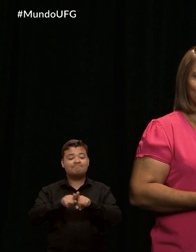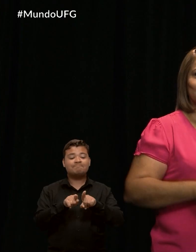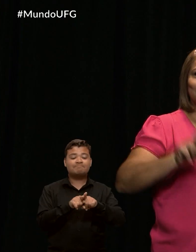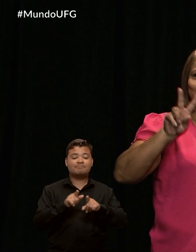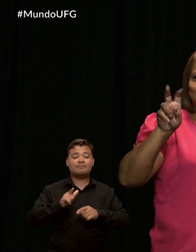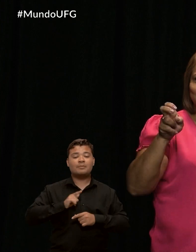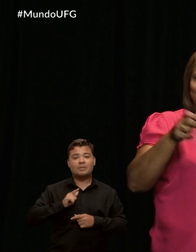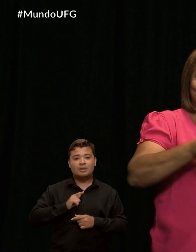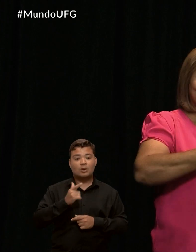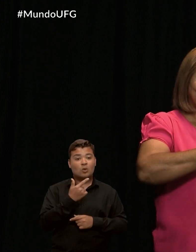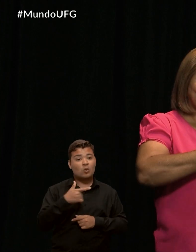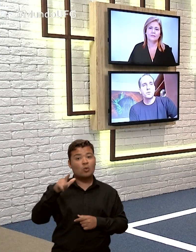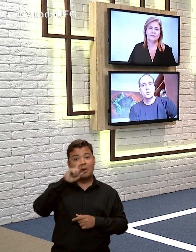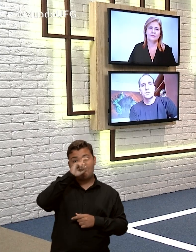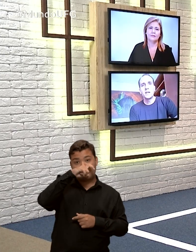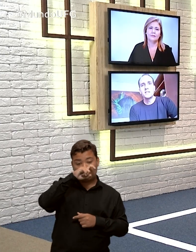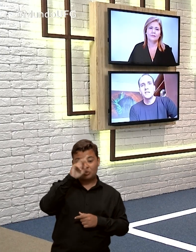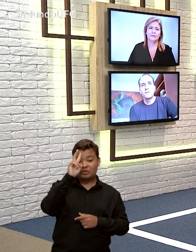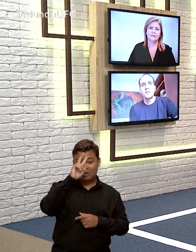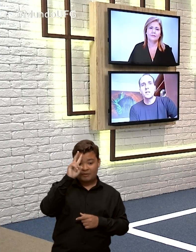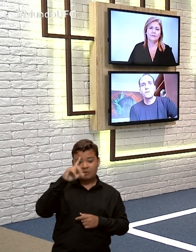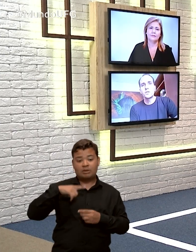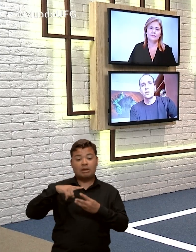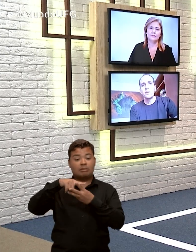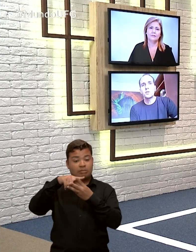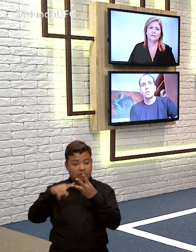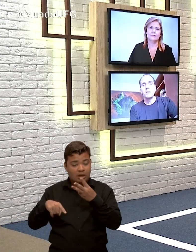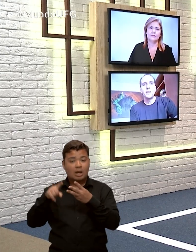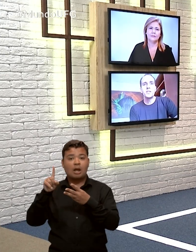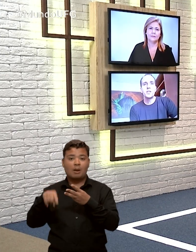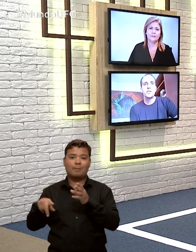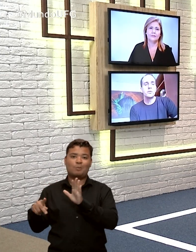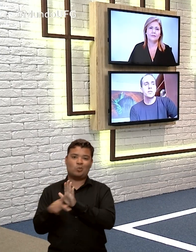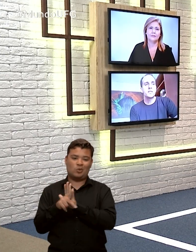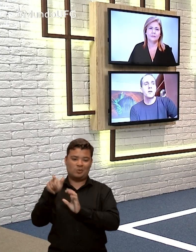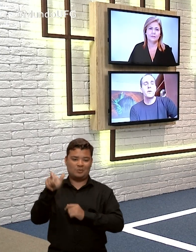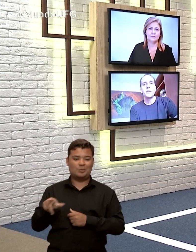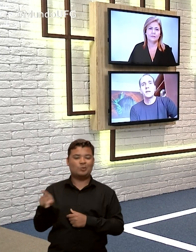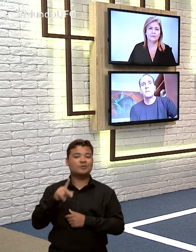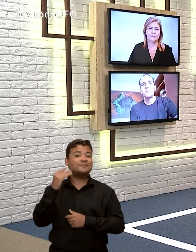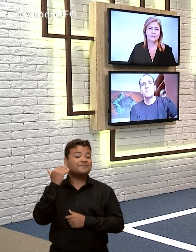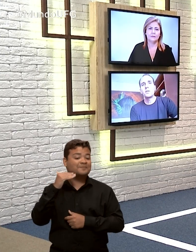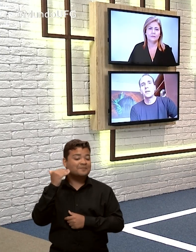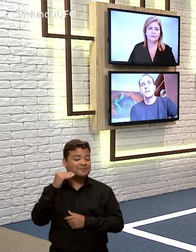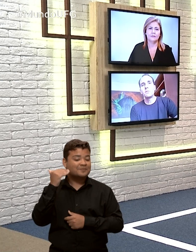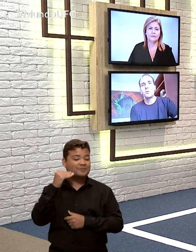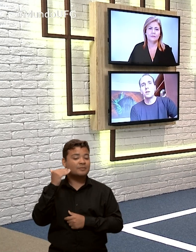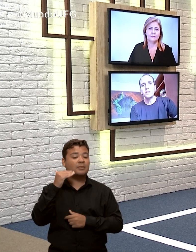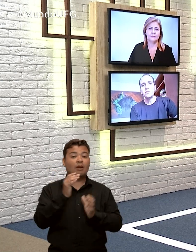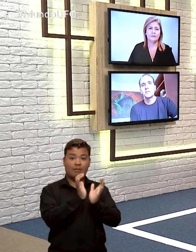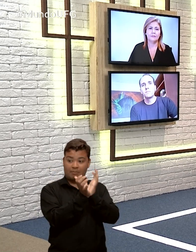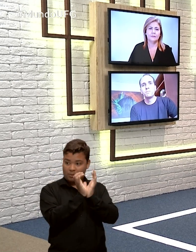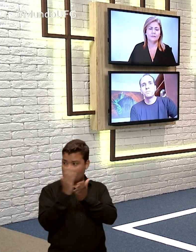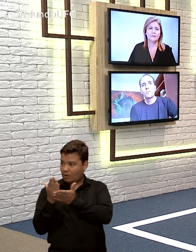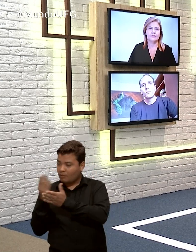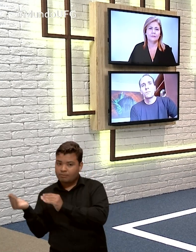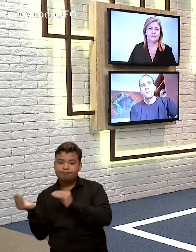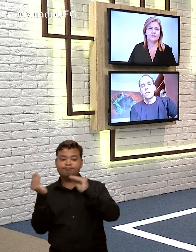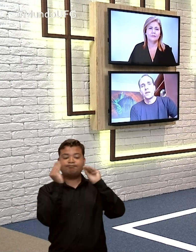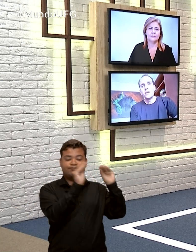Rosas Acácias, que são os 3 livros da professora Sueli Maria de Regina, que estão aí na biblioteca, na Bibliolivros.